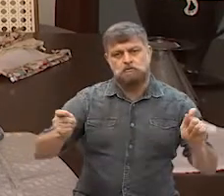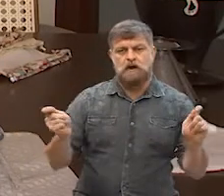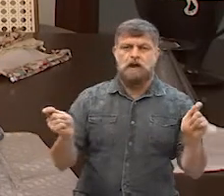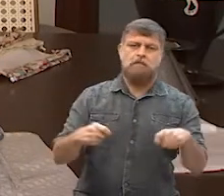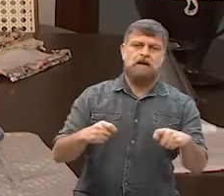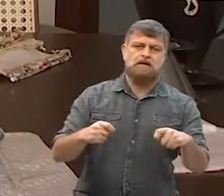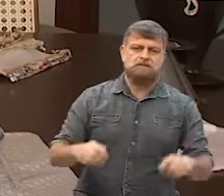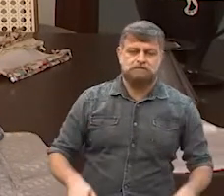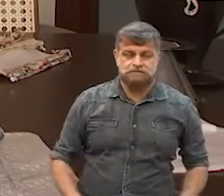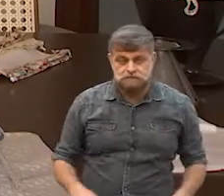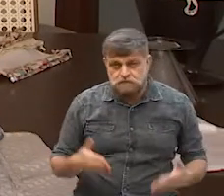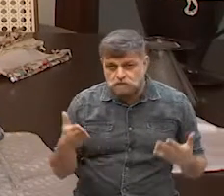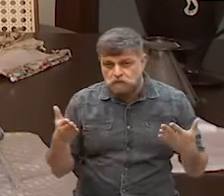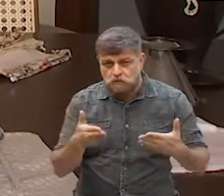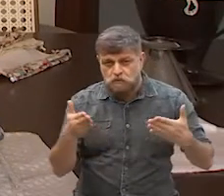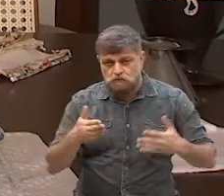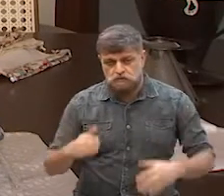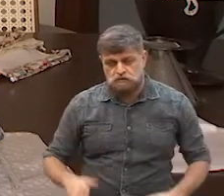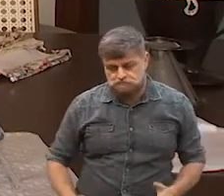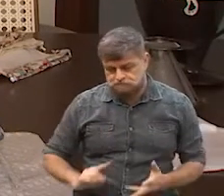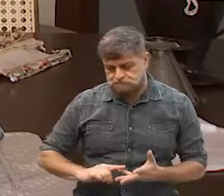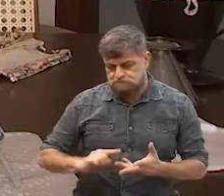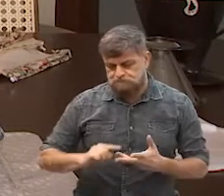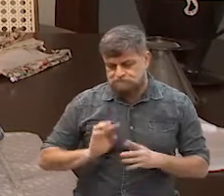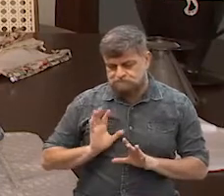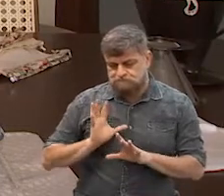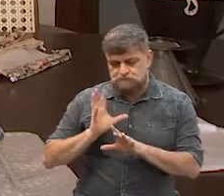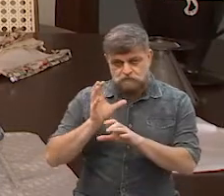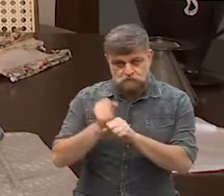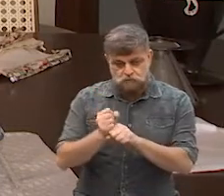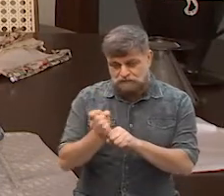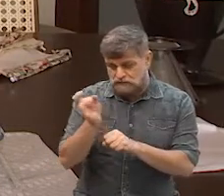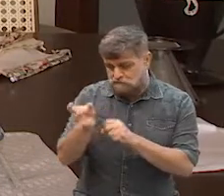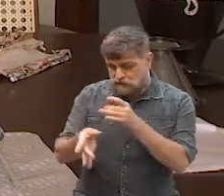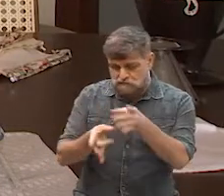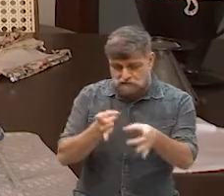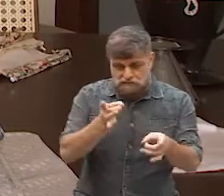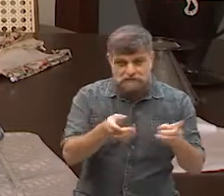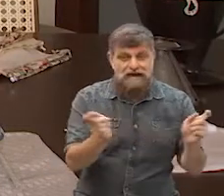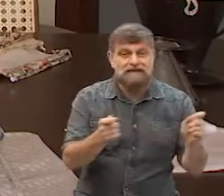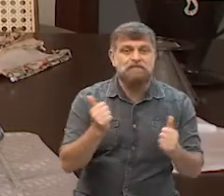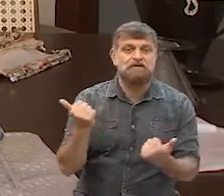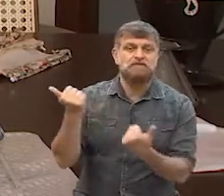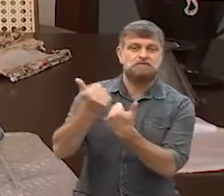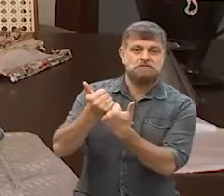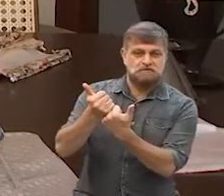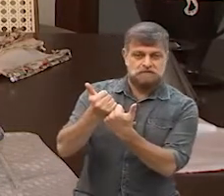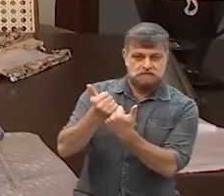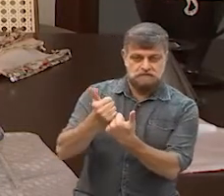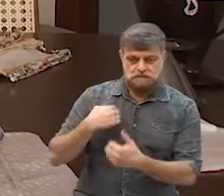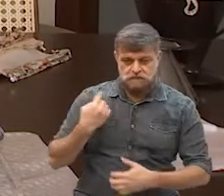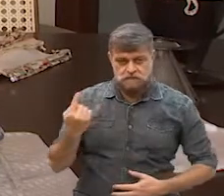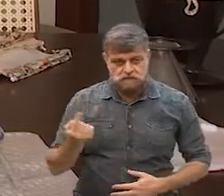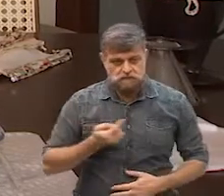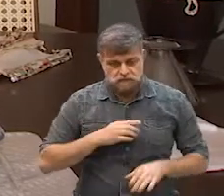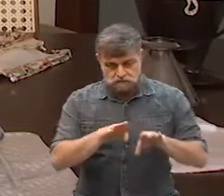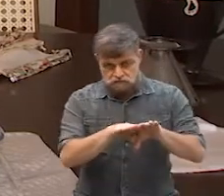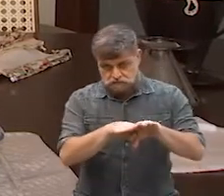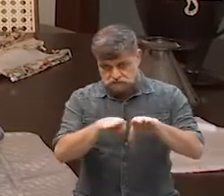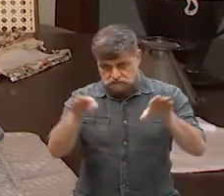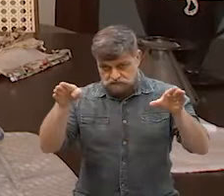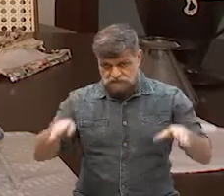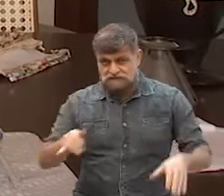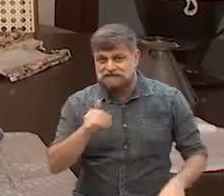bem, hoje, tudo descartável pode ser substituído. Então a gente pôs aqui nessa mesa